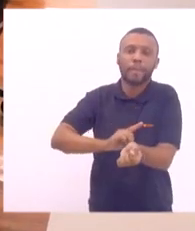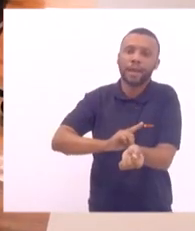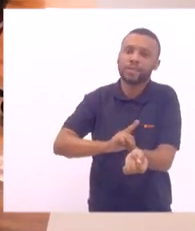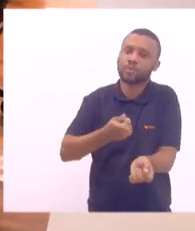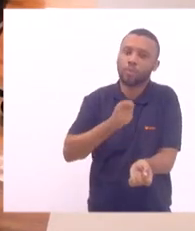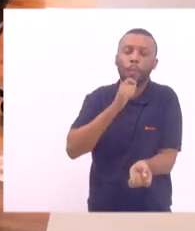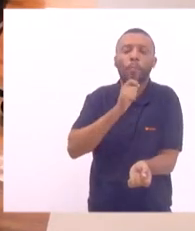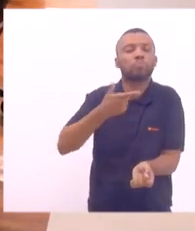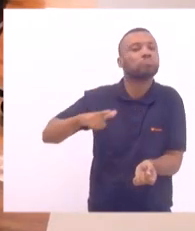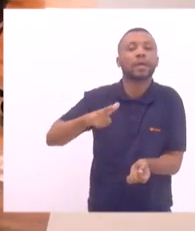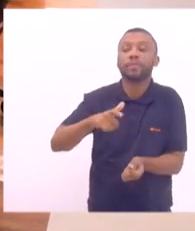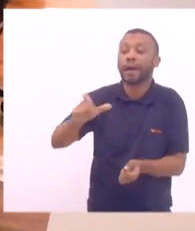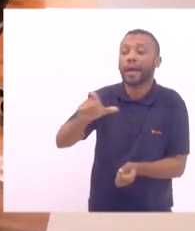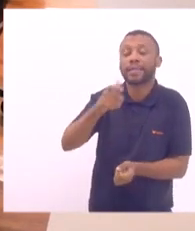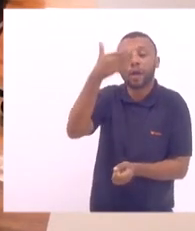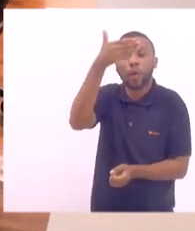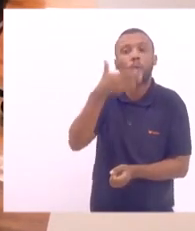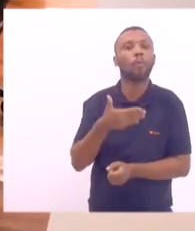carteira?